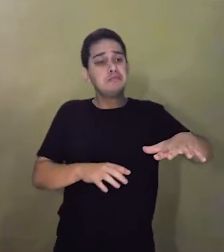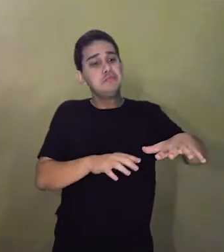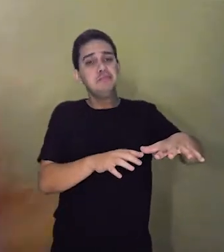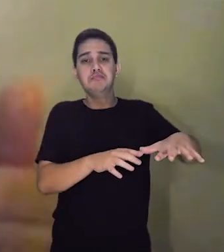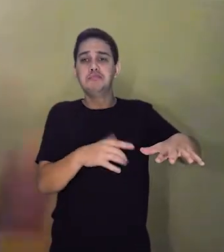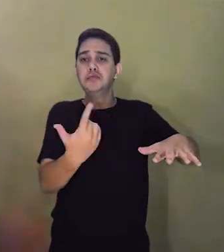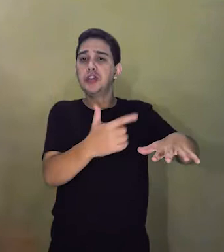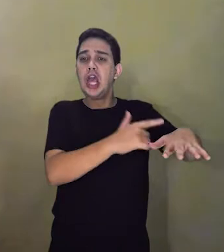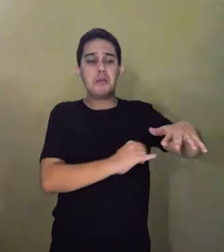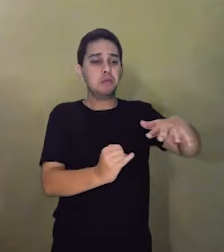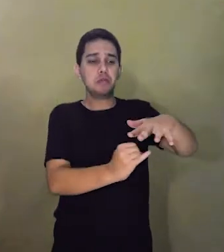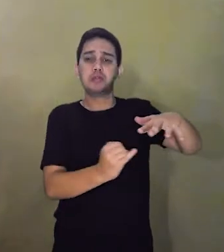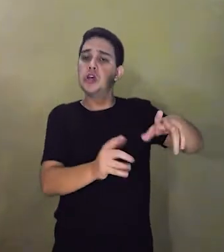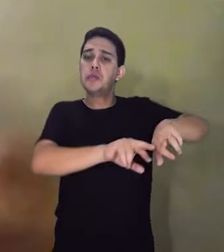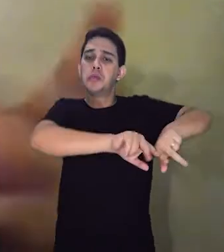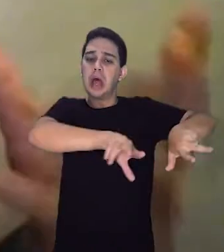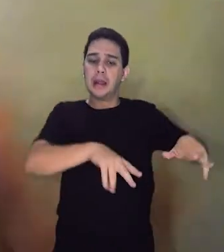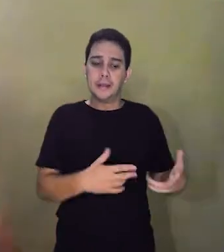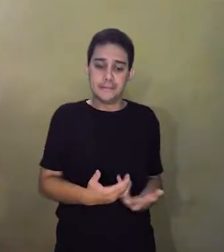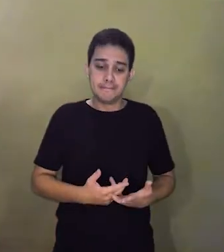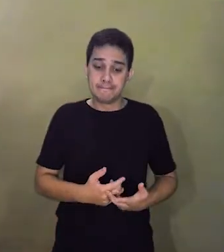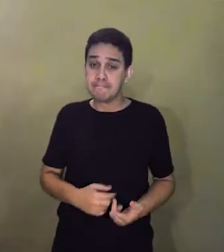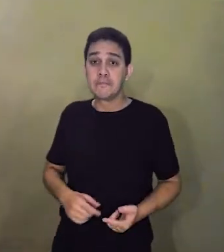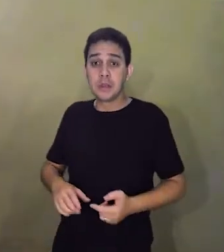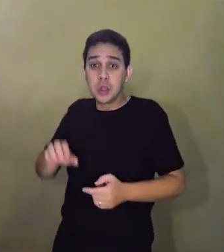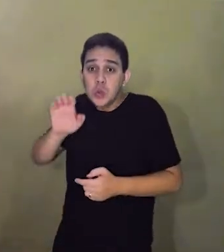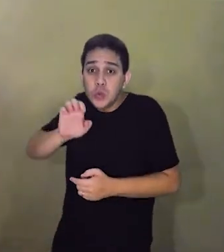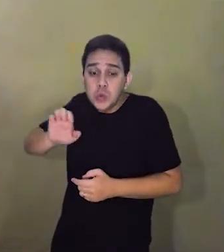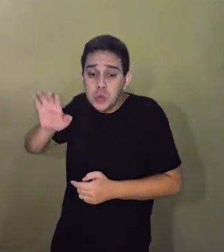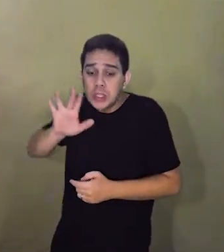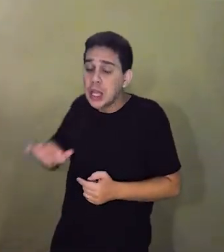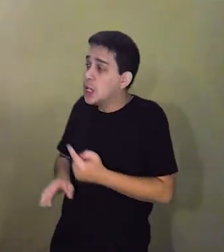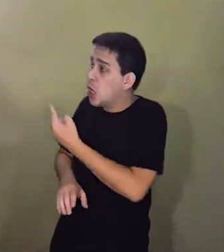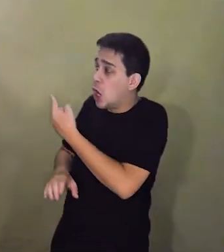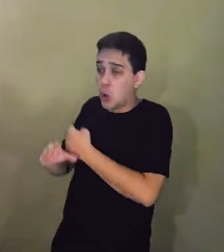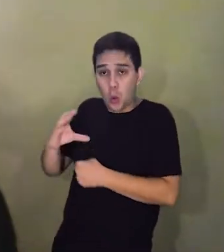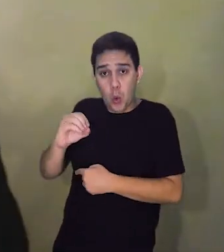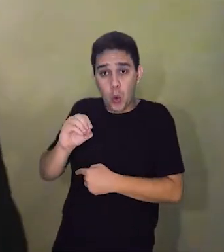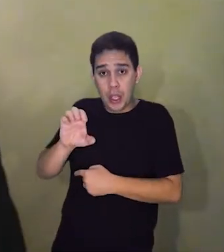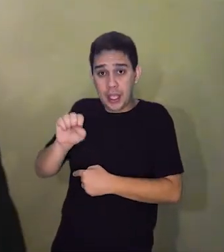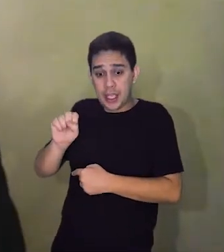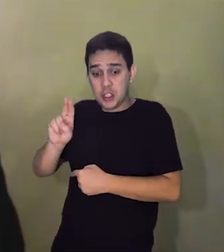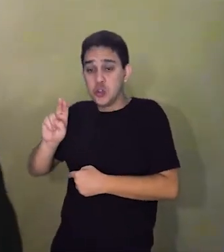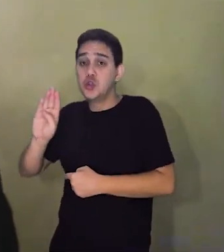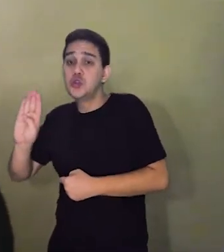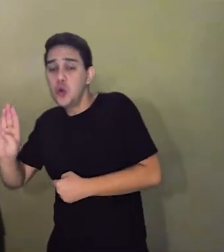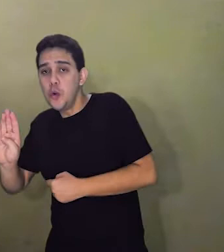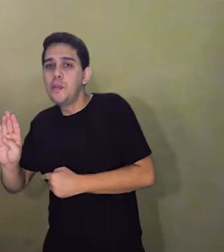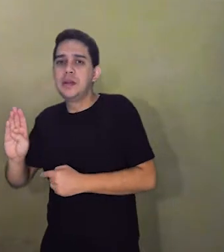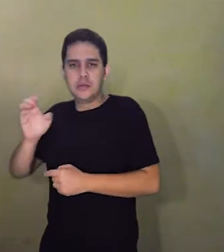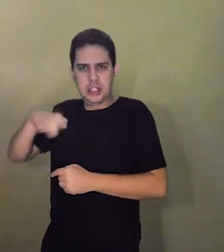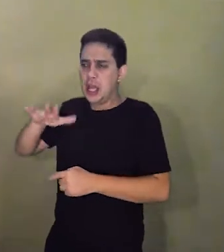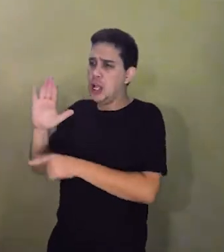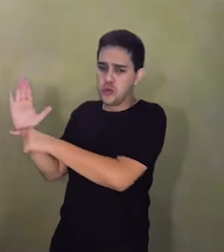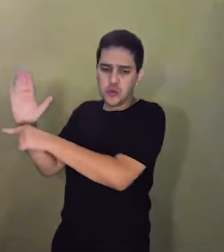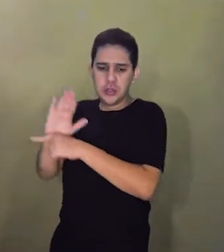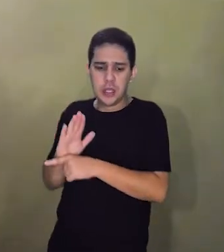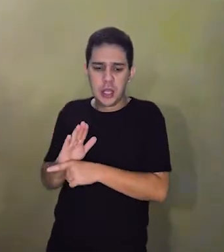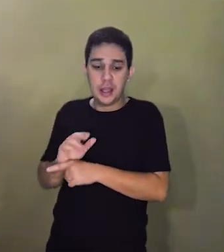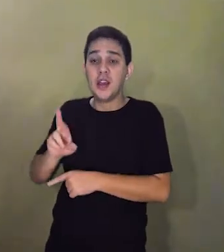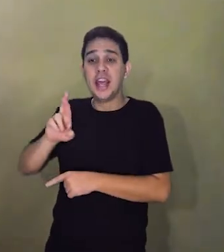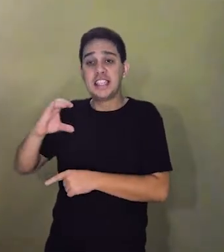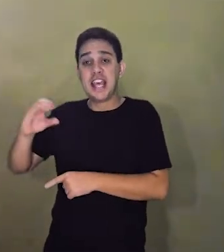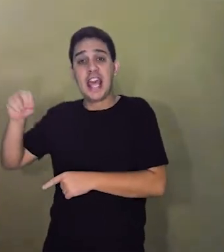do Ministério Público, temos a COESUB, ao nível estadual tem um comitê, mas ao nível municipal isso às vezes não acontece. Então, o que